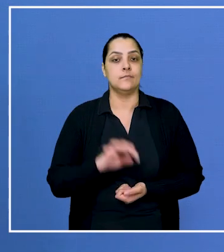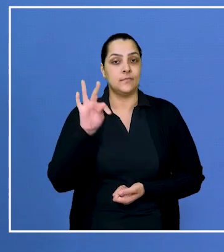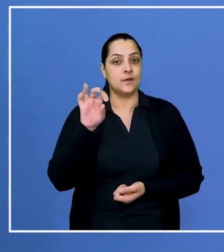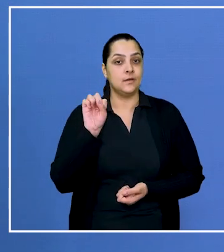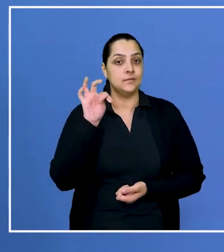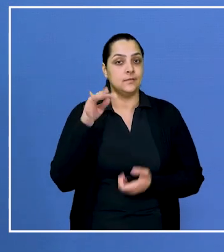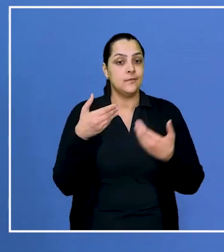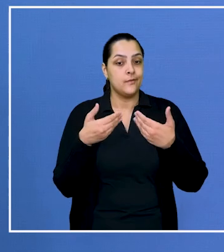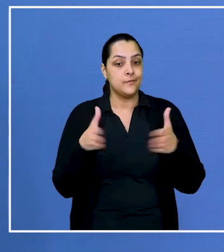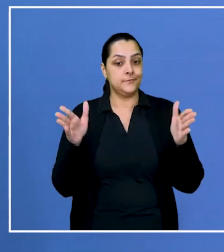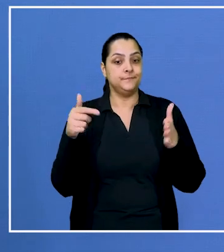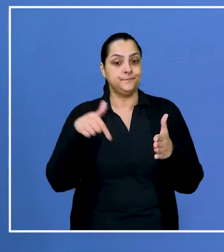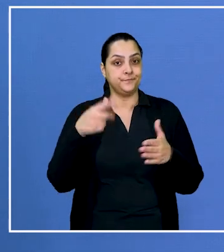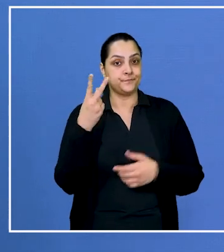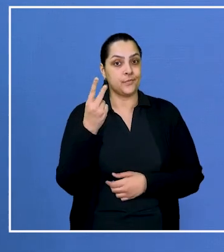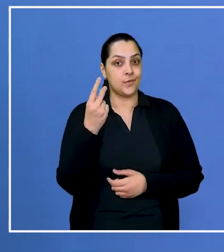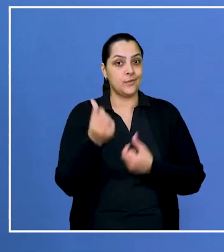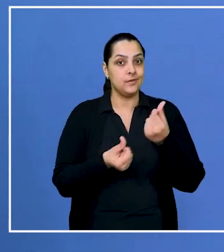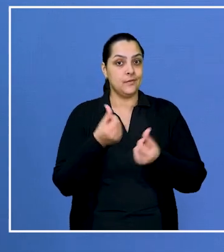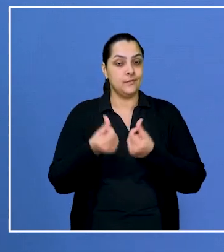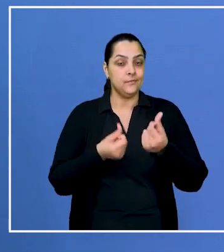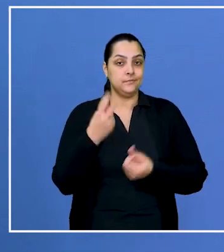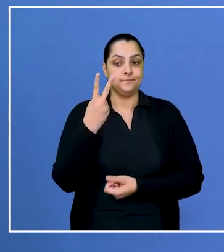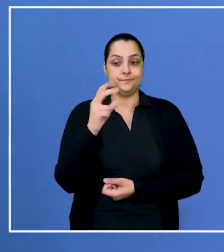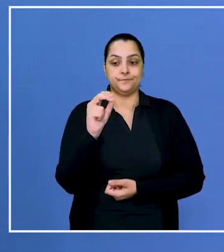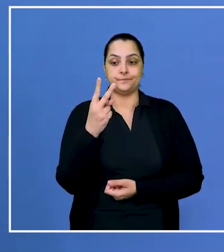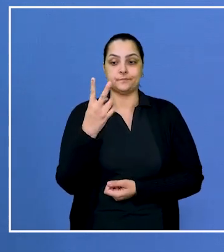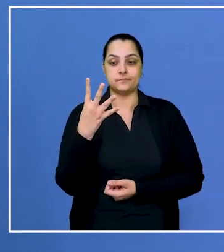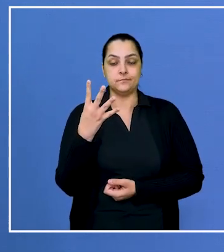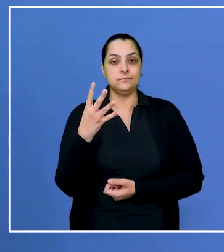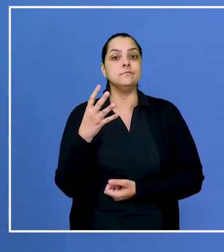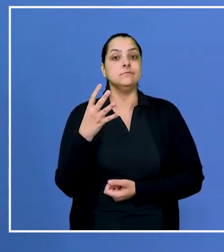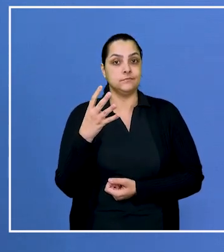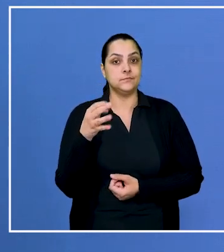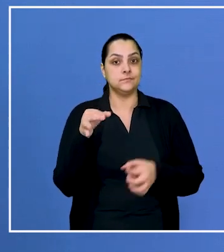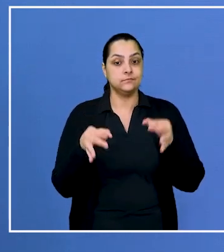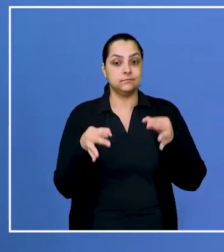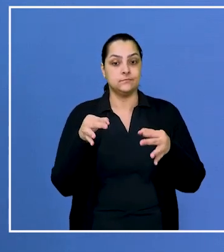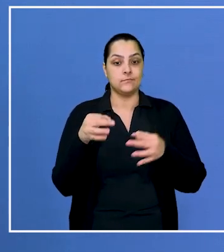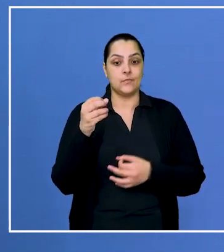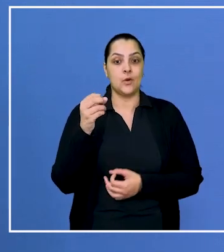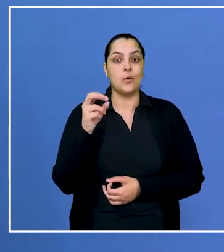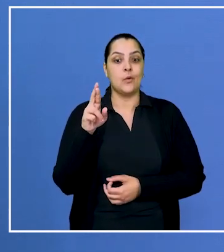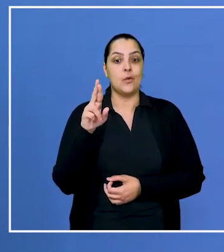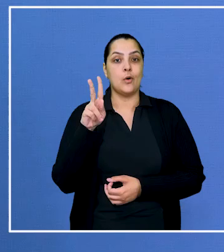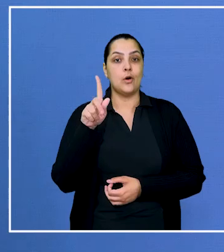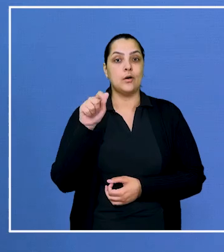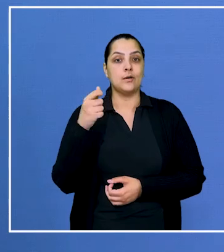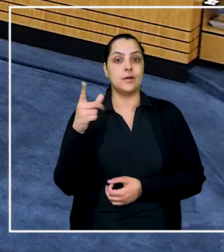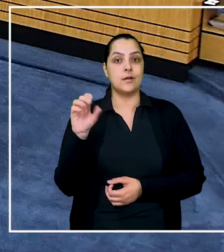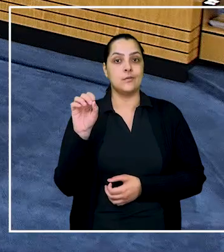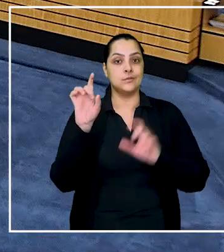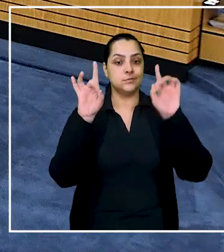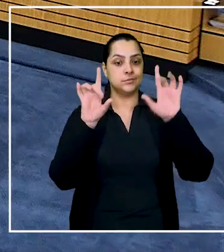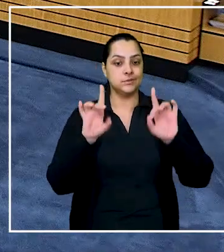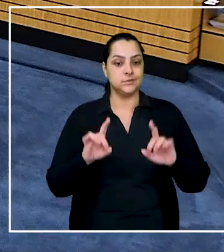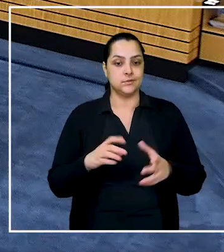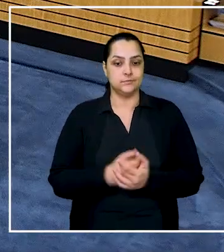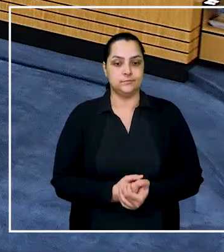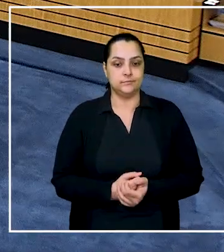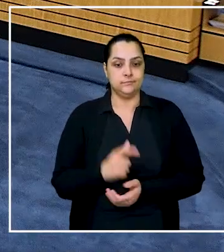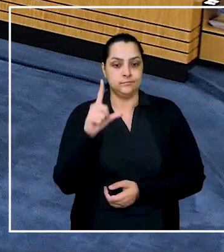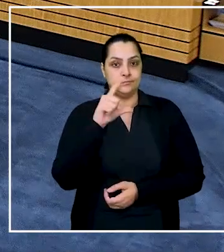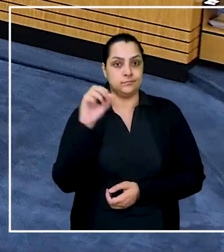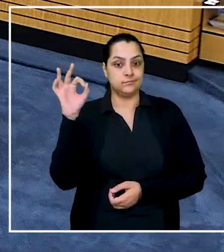O TST abriu os trabalhos do segundo semestre de 2024 com sessão do órgão especial. Veja como foi. Um